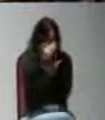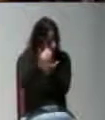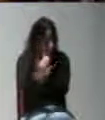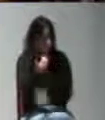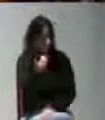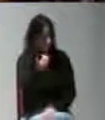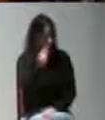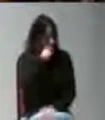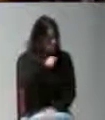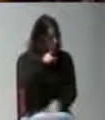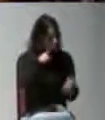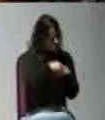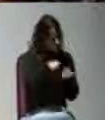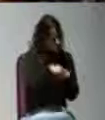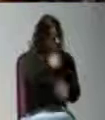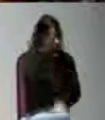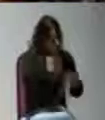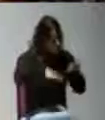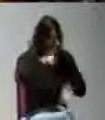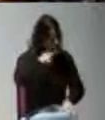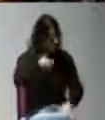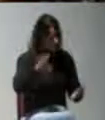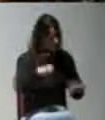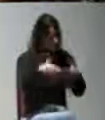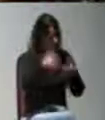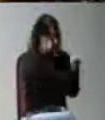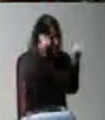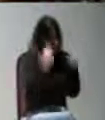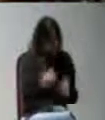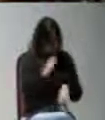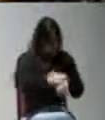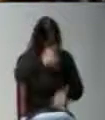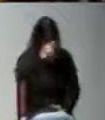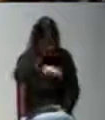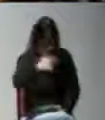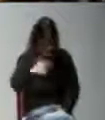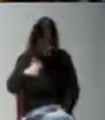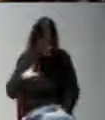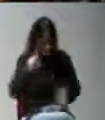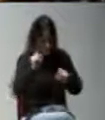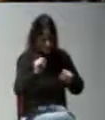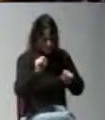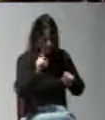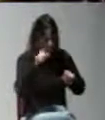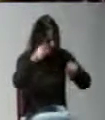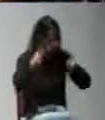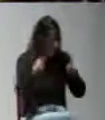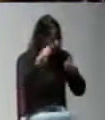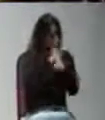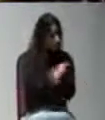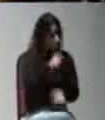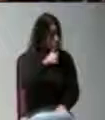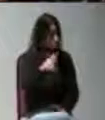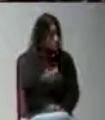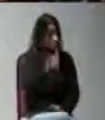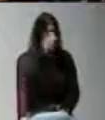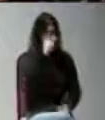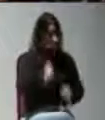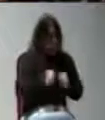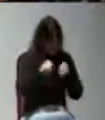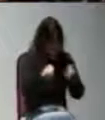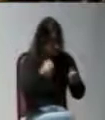seja o equívoco analítico mais repetitivo das forças de esquerda em crise, quando pensam que o esforço é